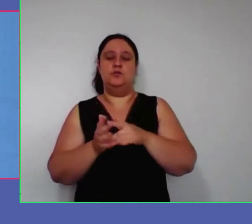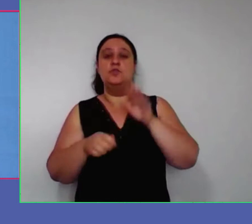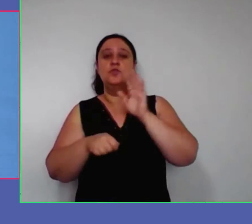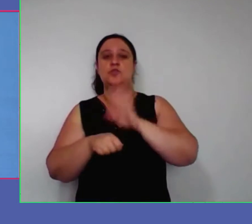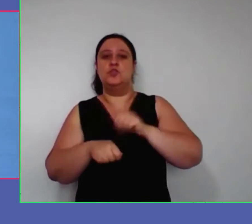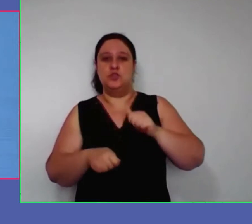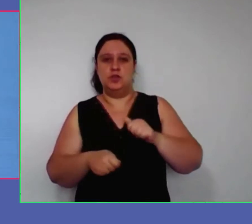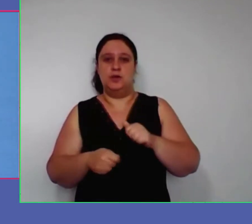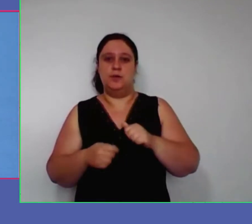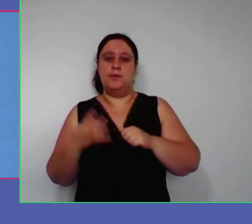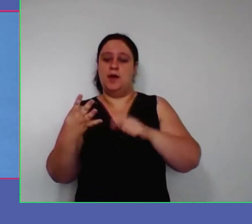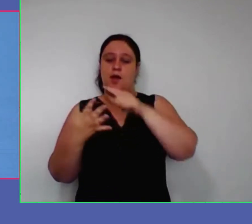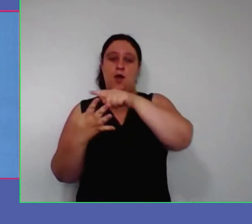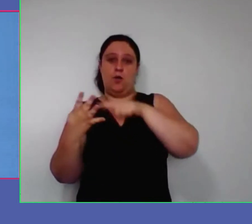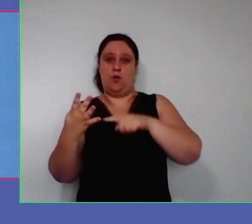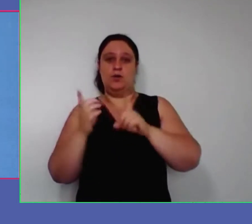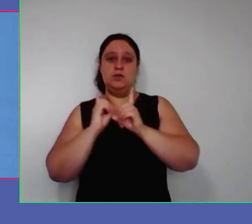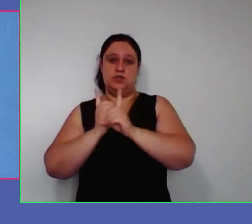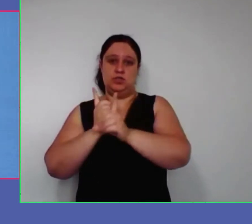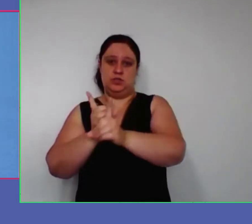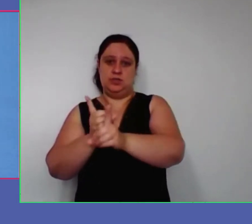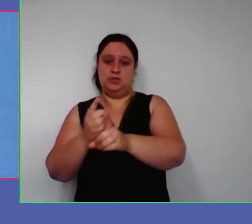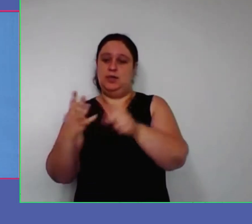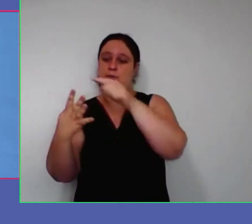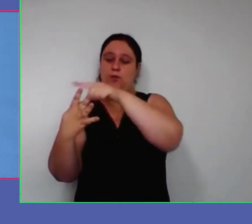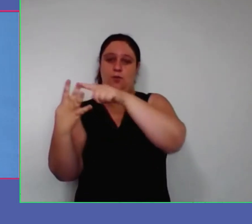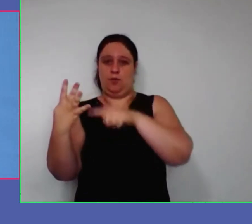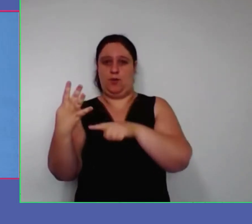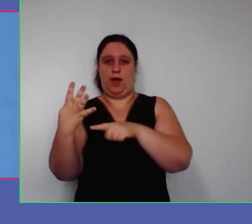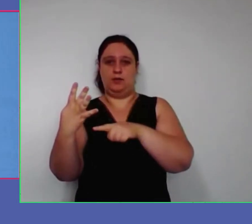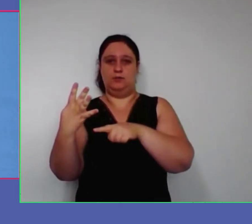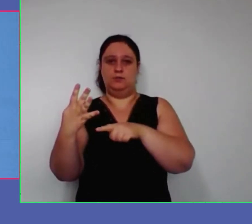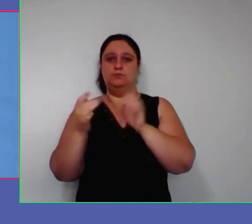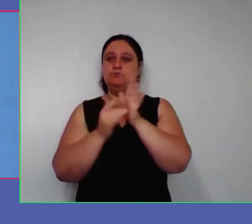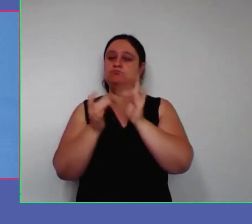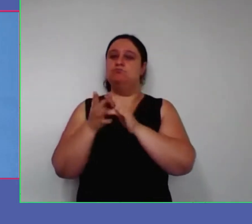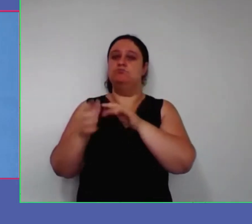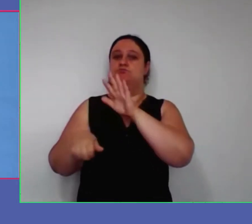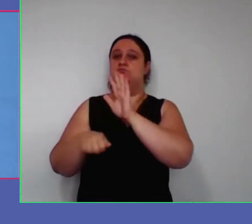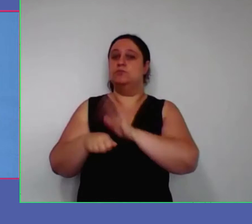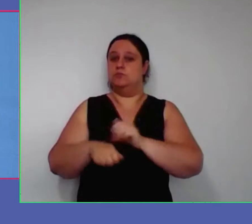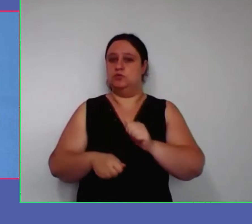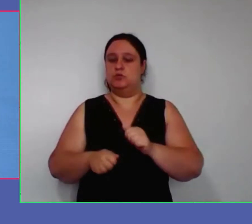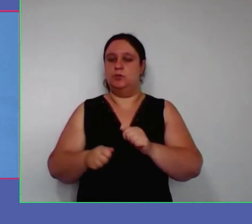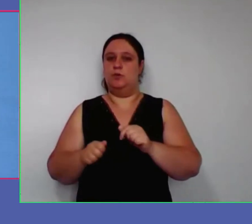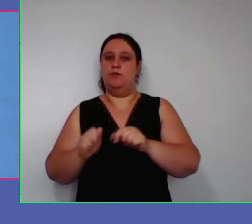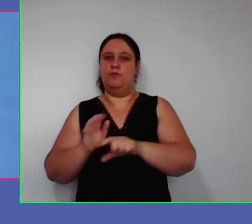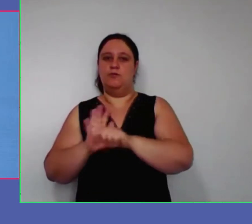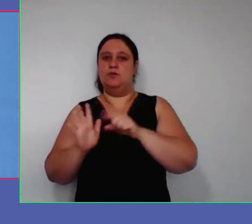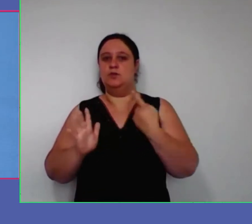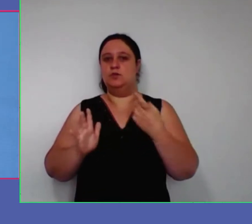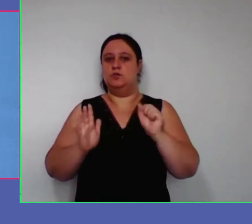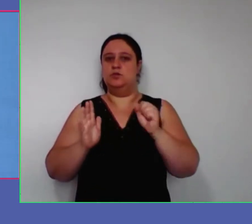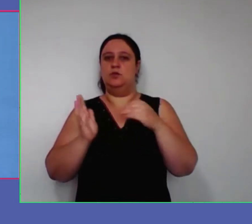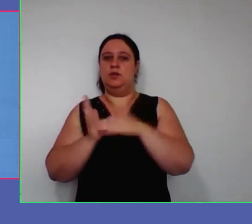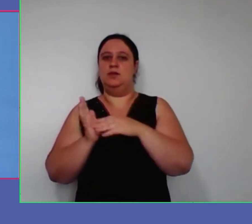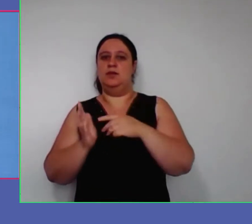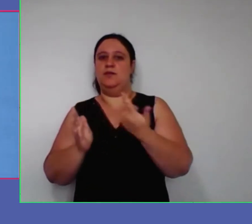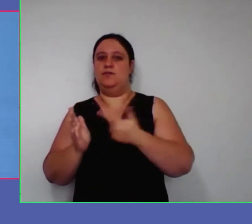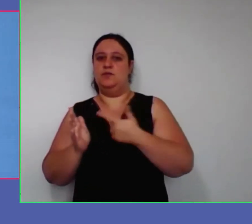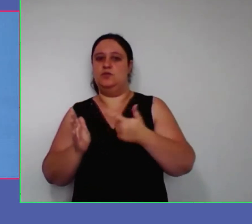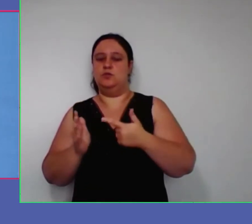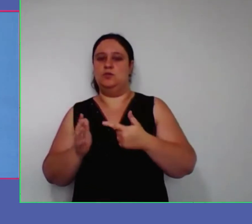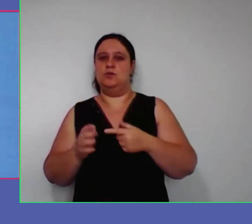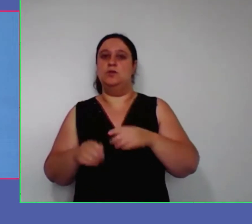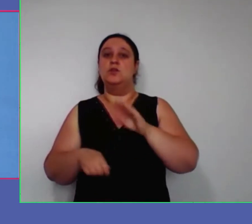principais discípulos, versículo 18 até 22. Ele chamou Simão Pedro e André, e ele